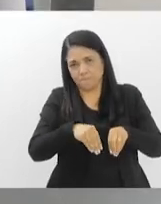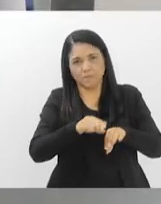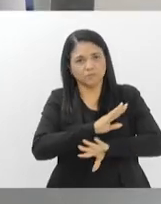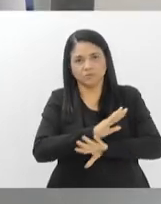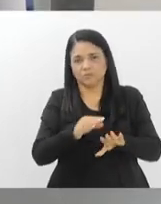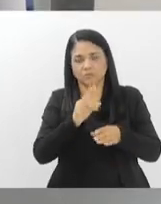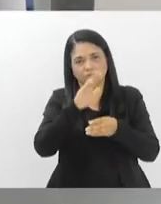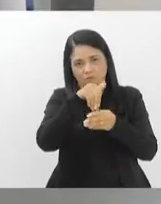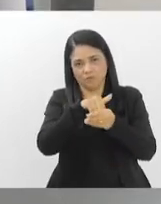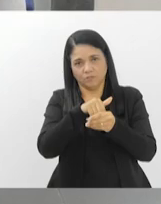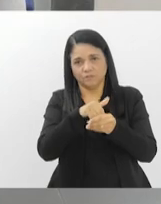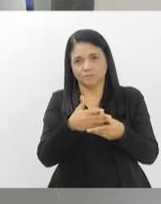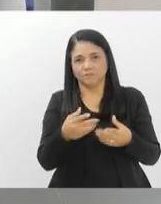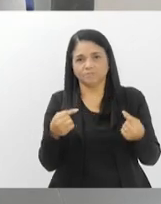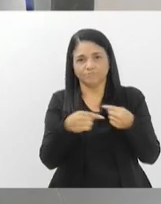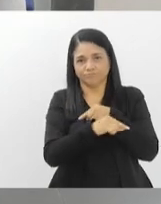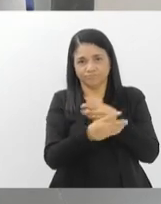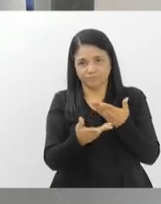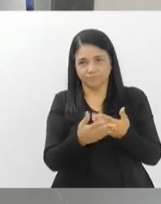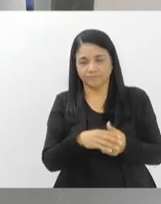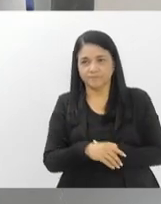embora.